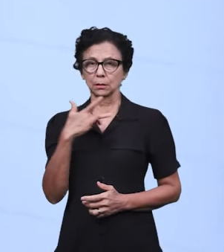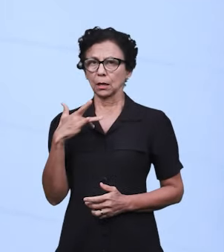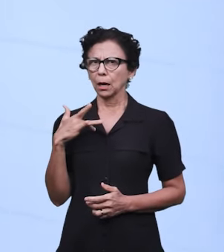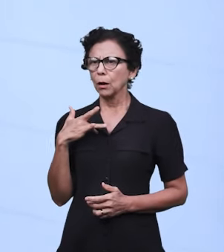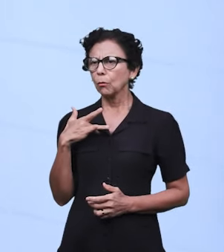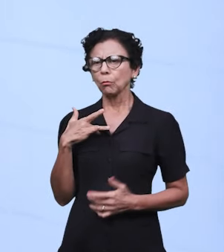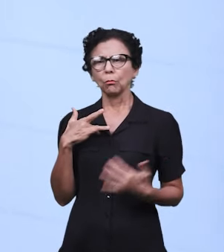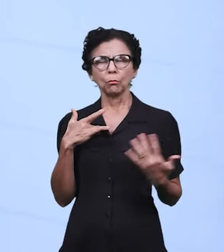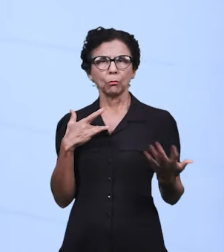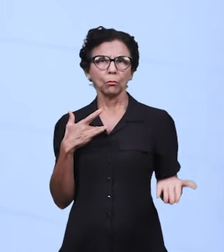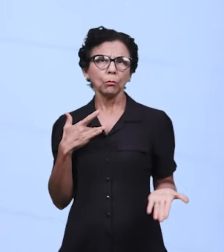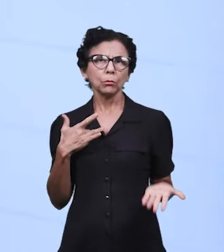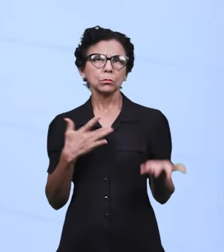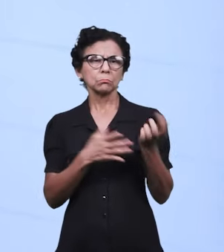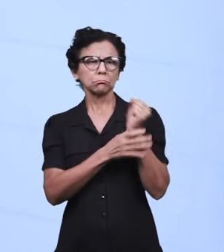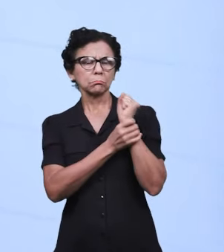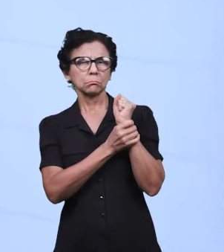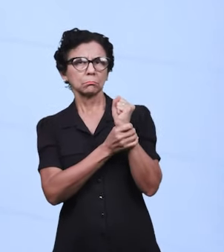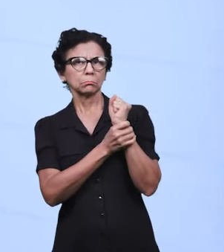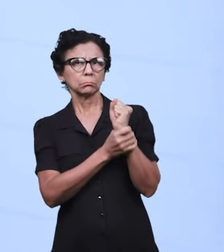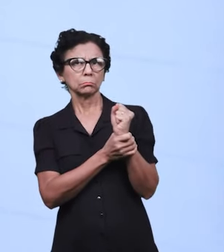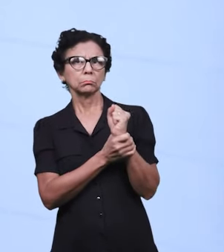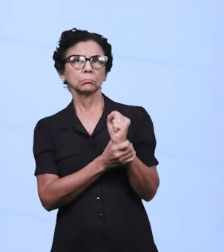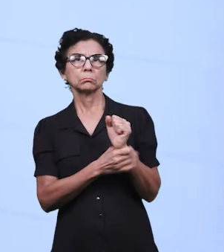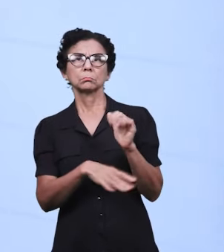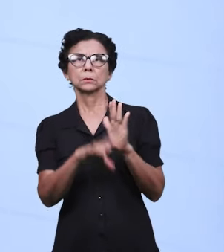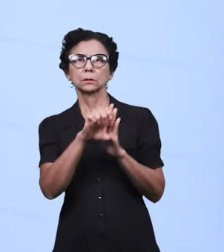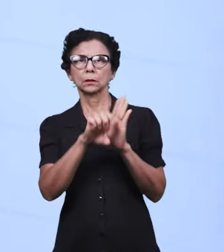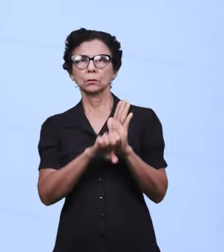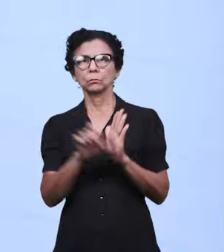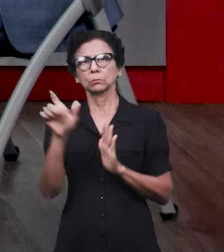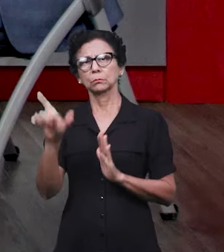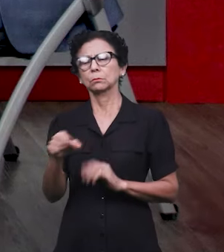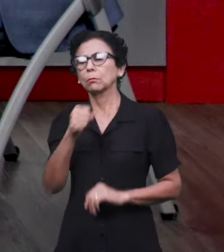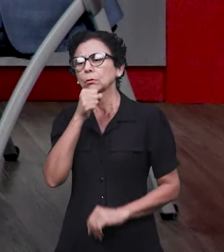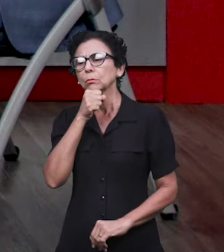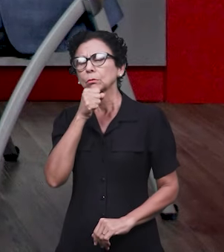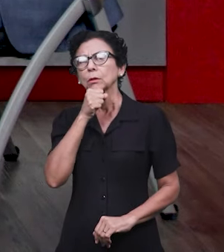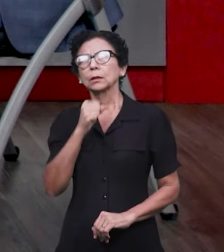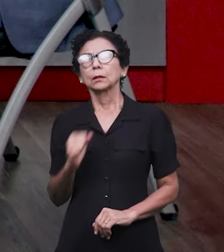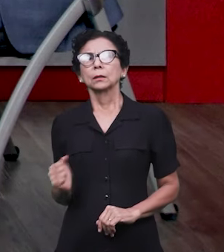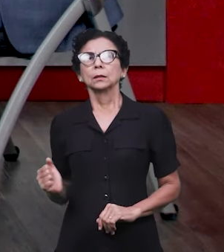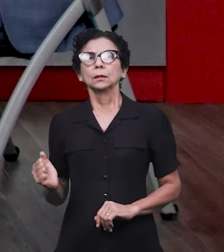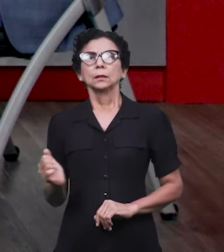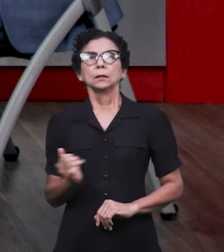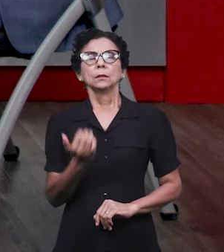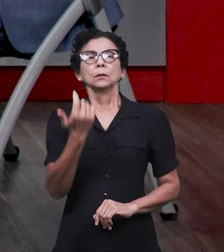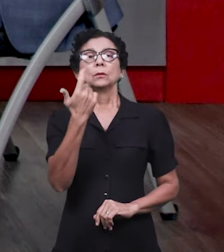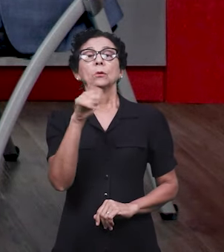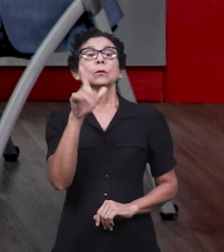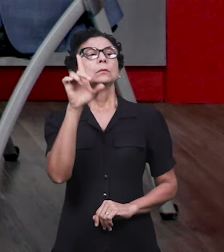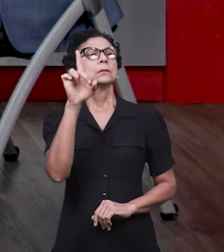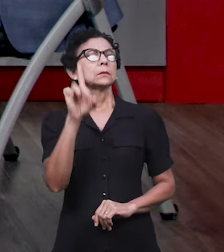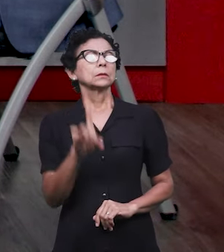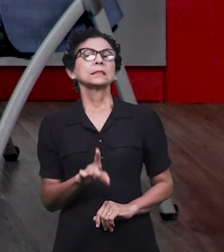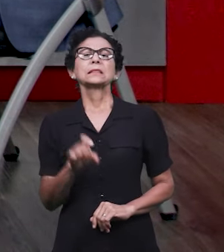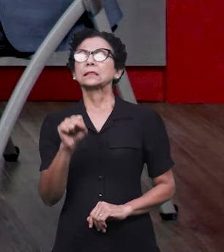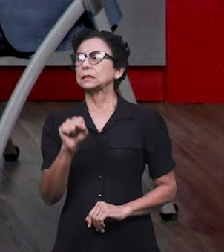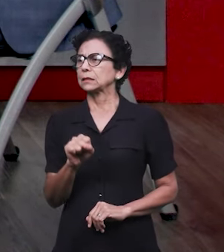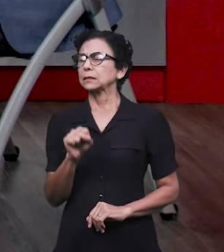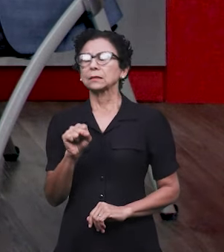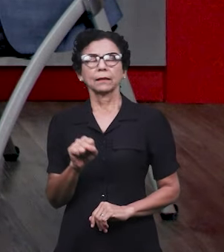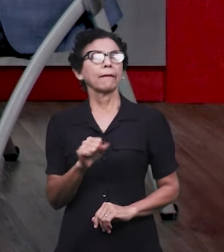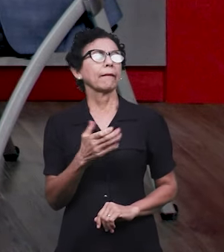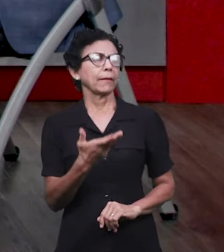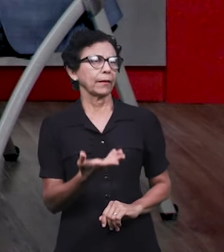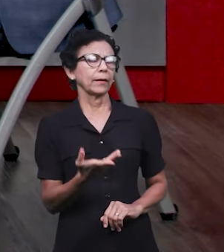é um direito assegurado pelo Estatuto para a pessoa idosa. Existem outros direitos também, doutor Maurício, que o senhor gostaria de